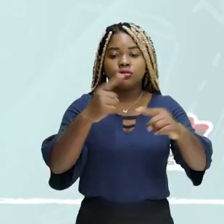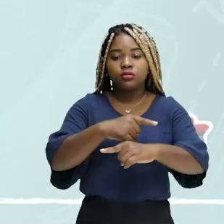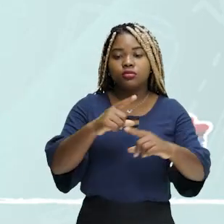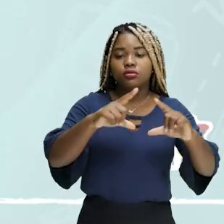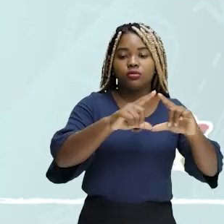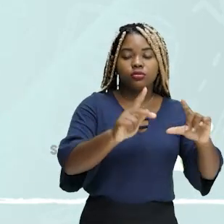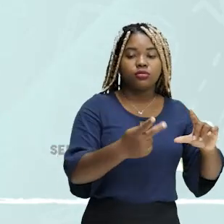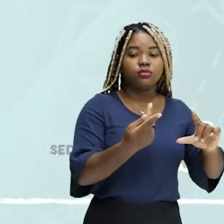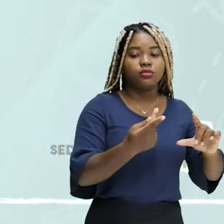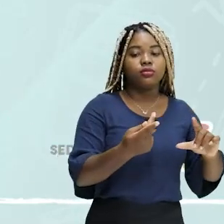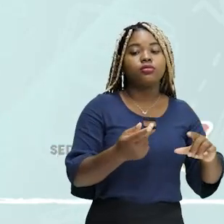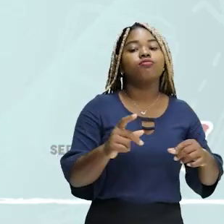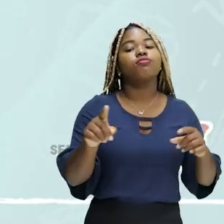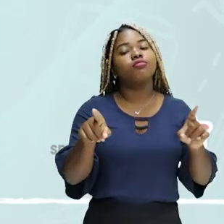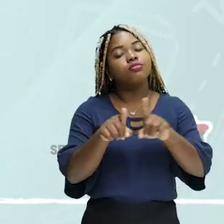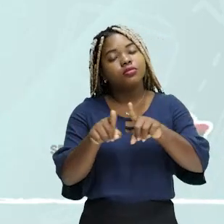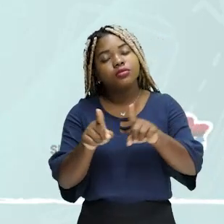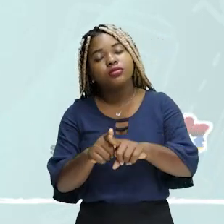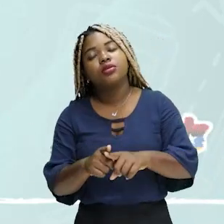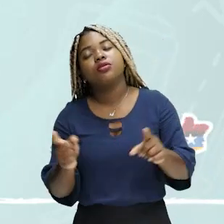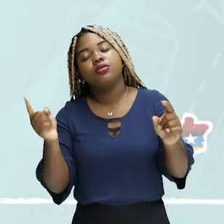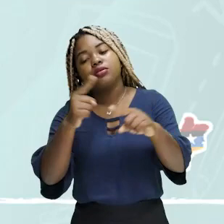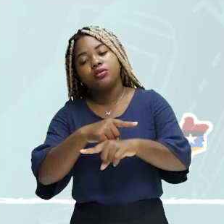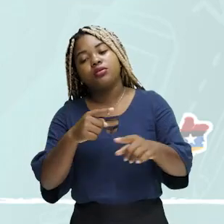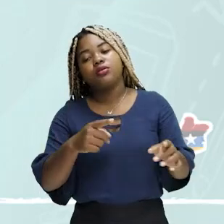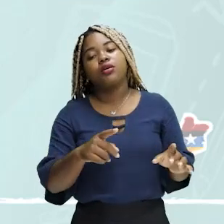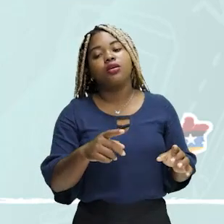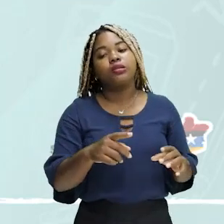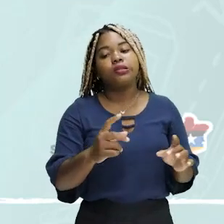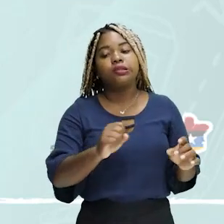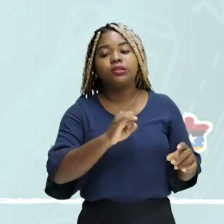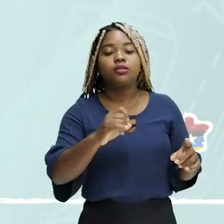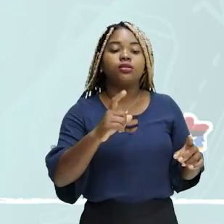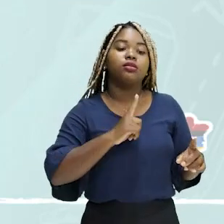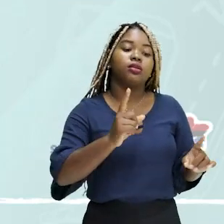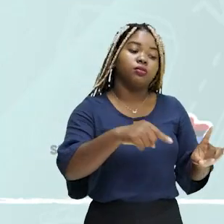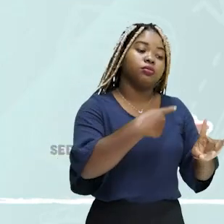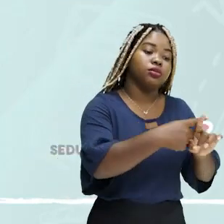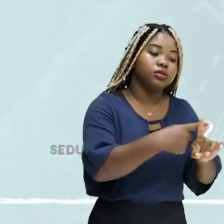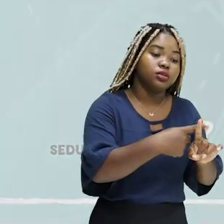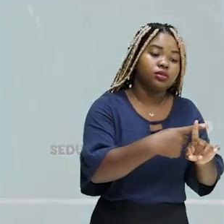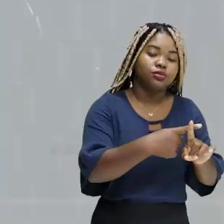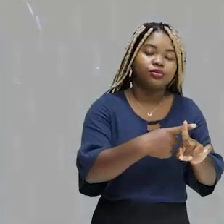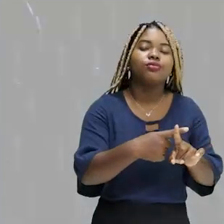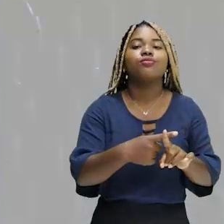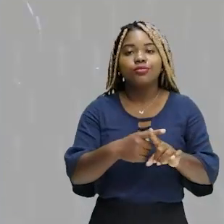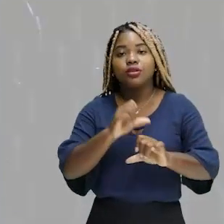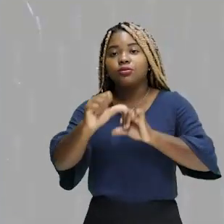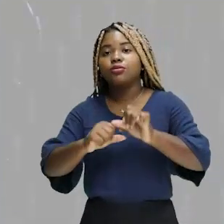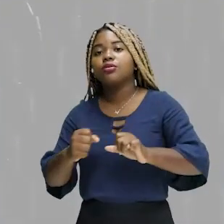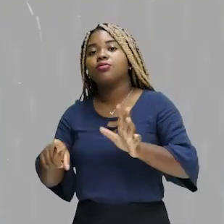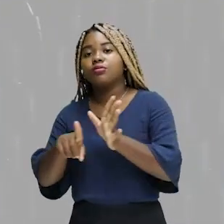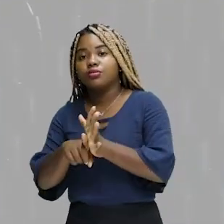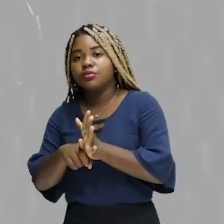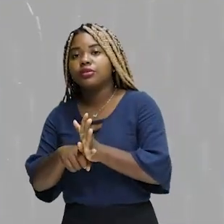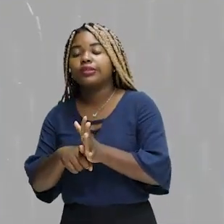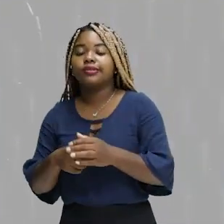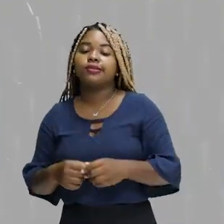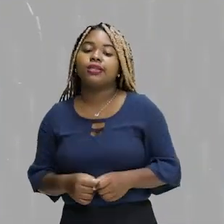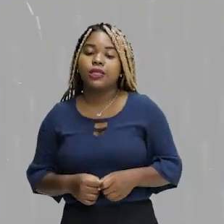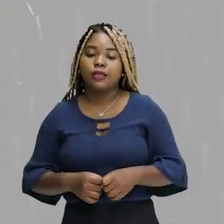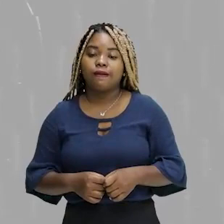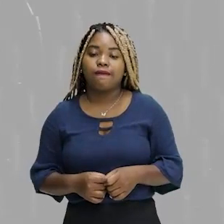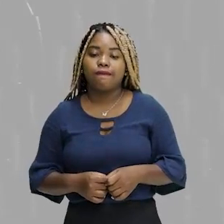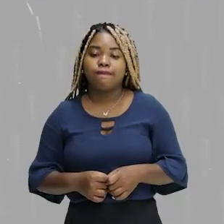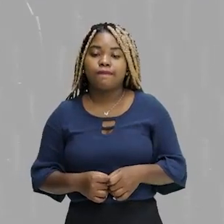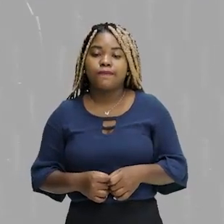o sinal do ΔH. Né? Por quê? Porque se em um processo, né, A gerando C, esse